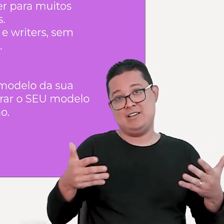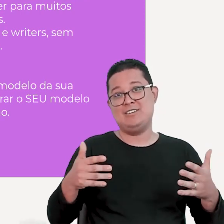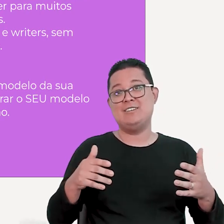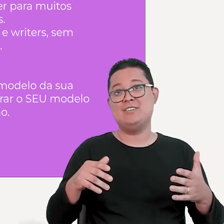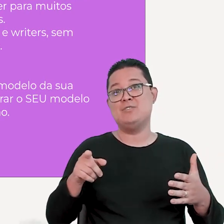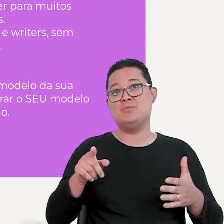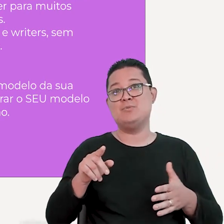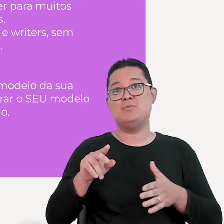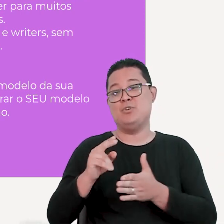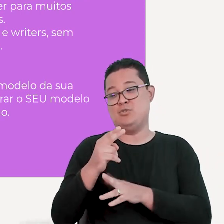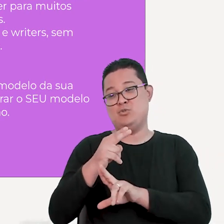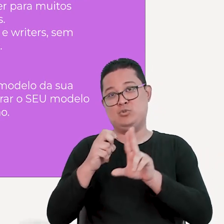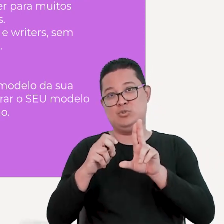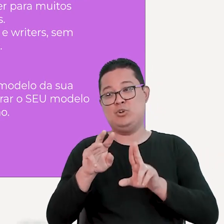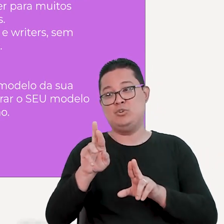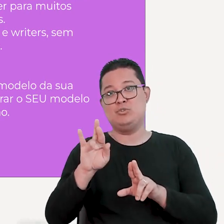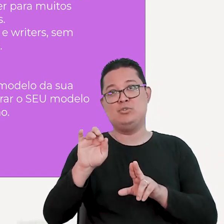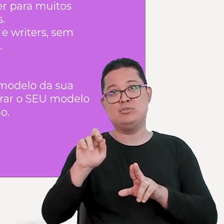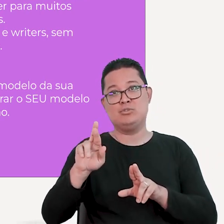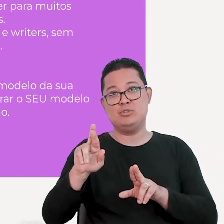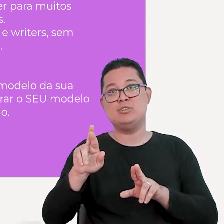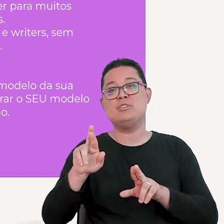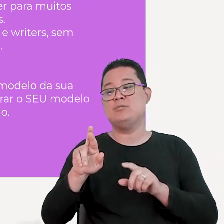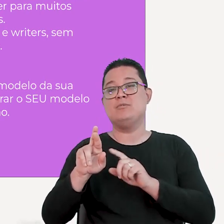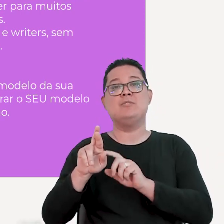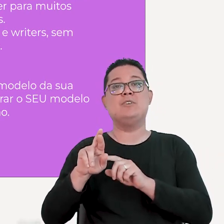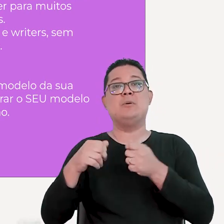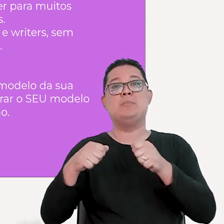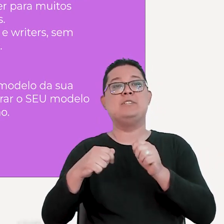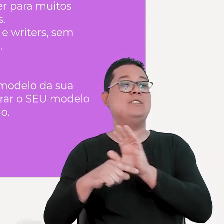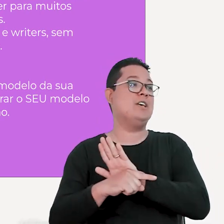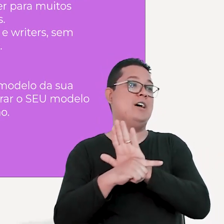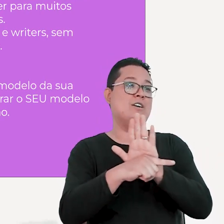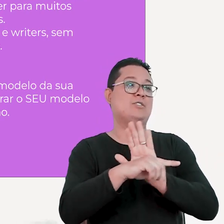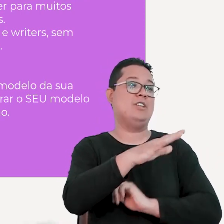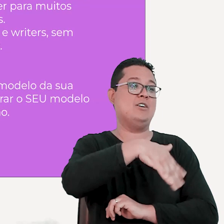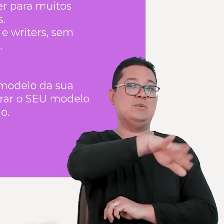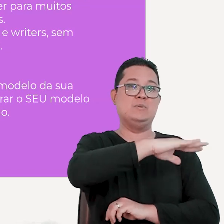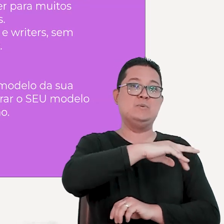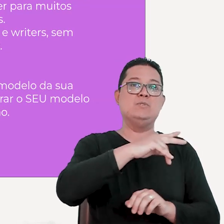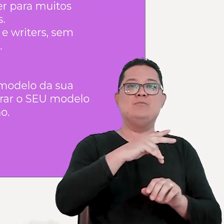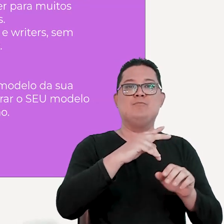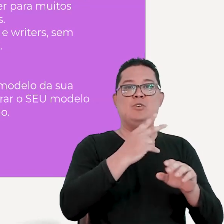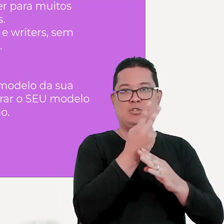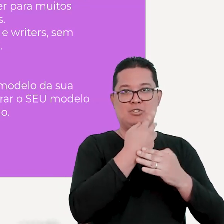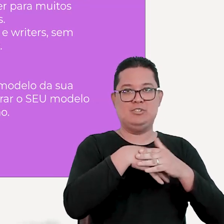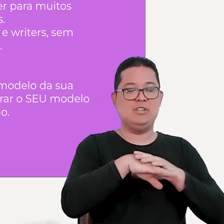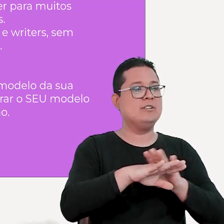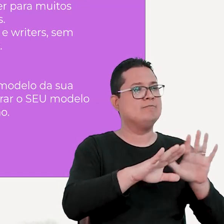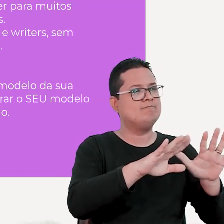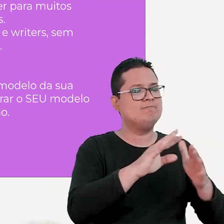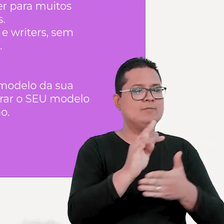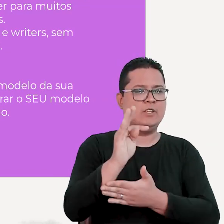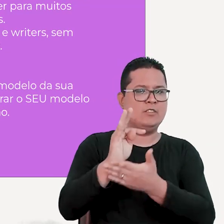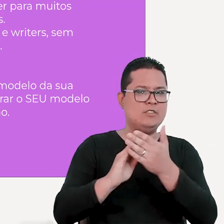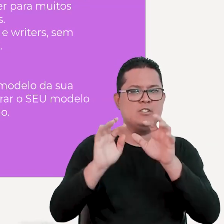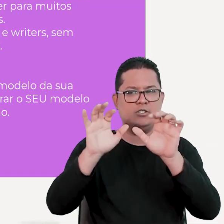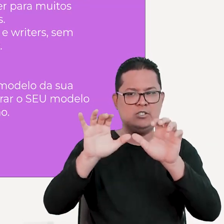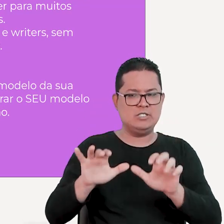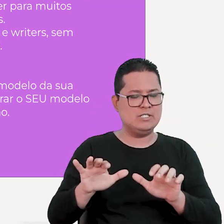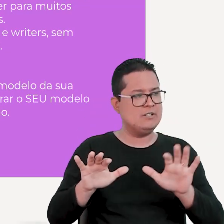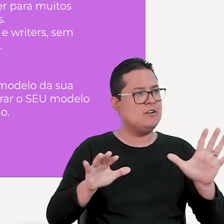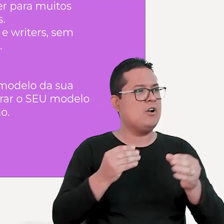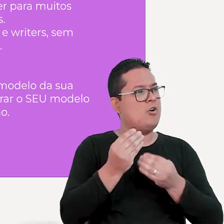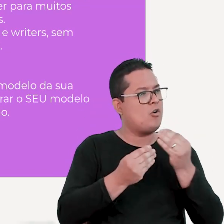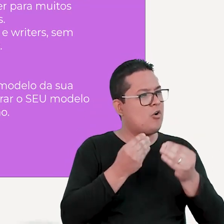designers a escrever de forma mais empática, mais inclusiva, mais concisa. Ele faz um trabalho mais